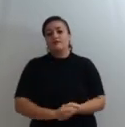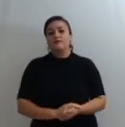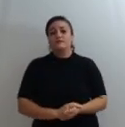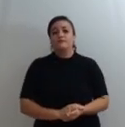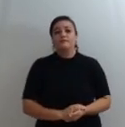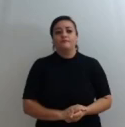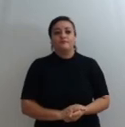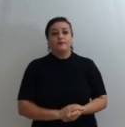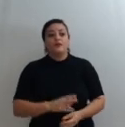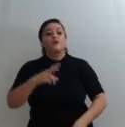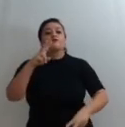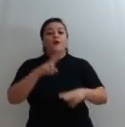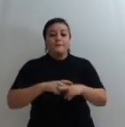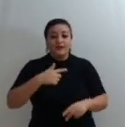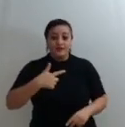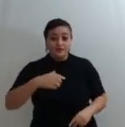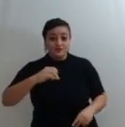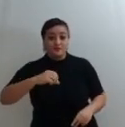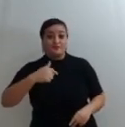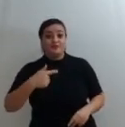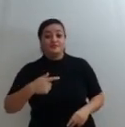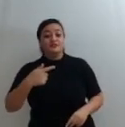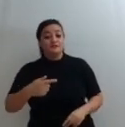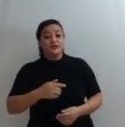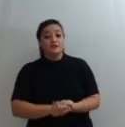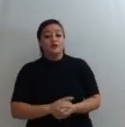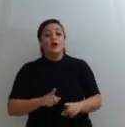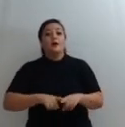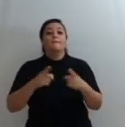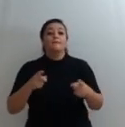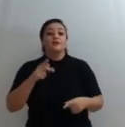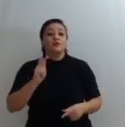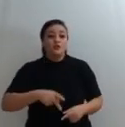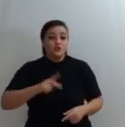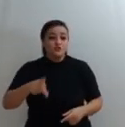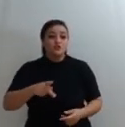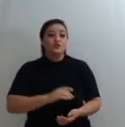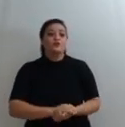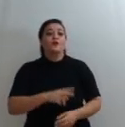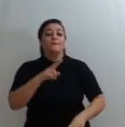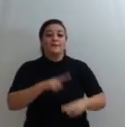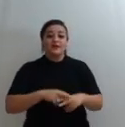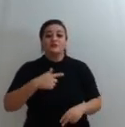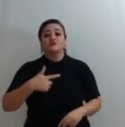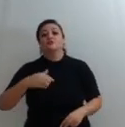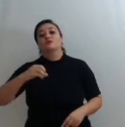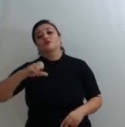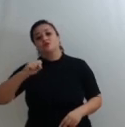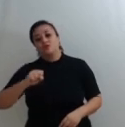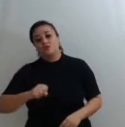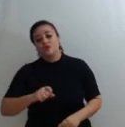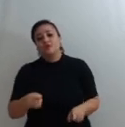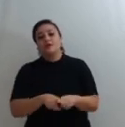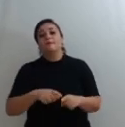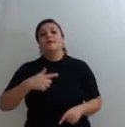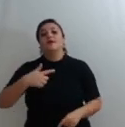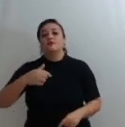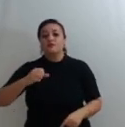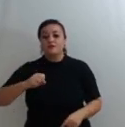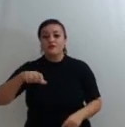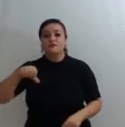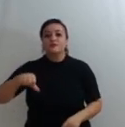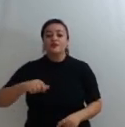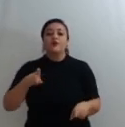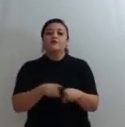Foi preso em 2017, mas ele permanece preso 2017, 2018, 2019,